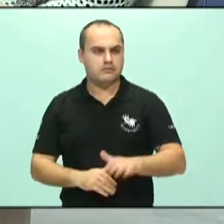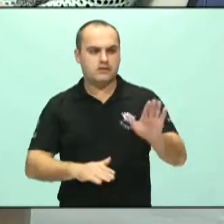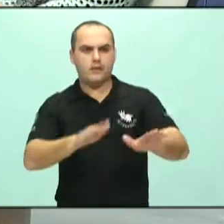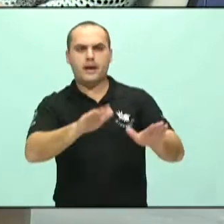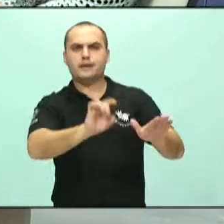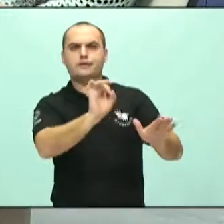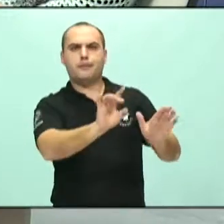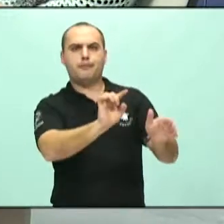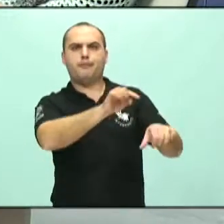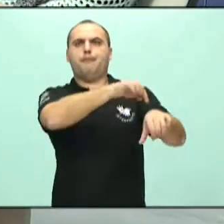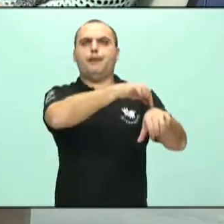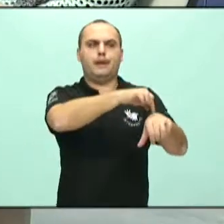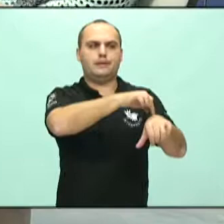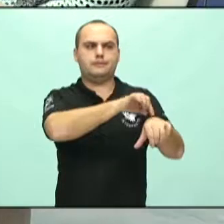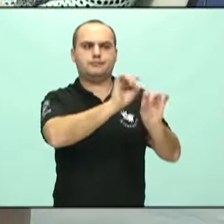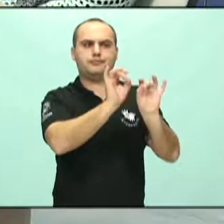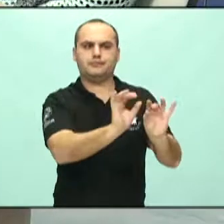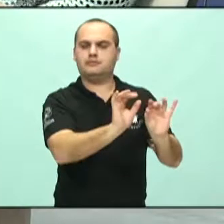Não é dizer que